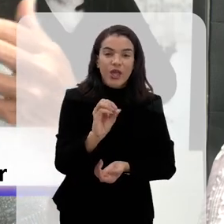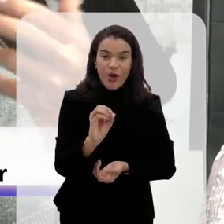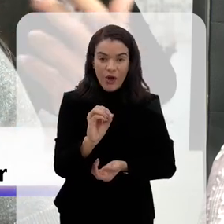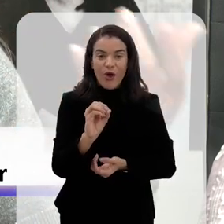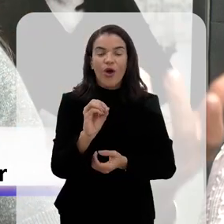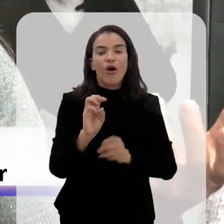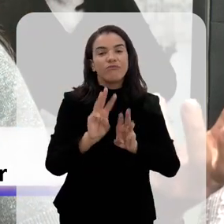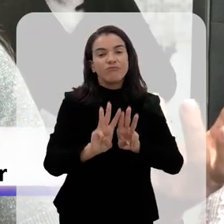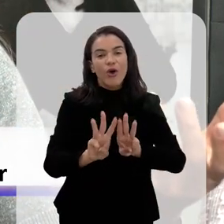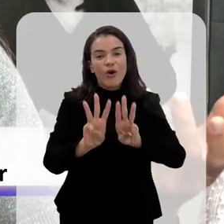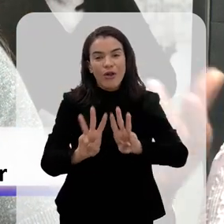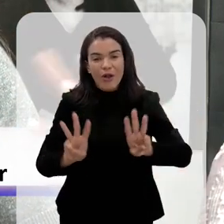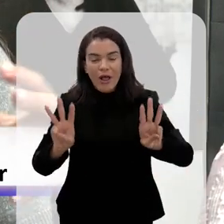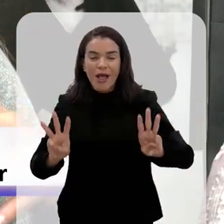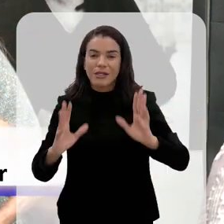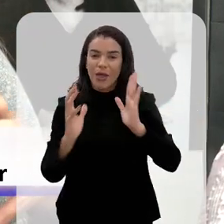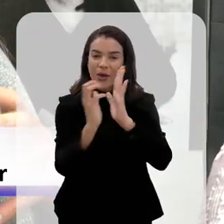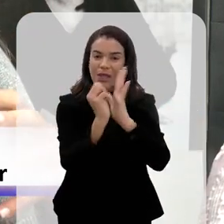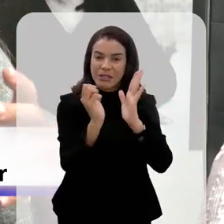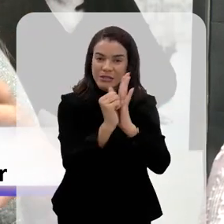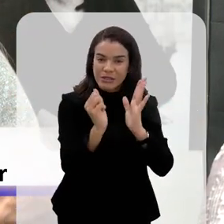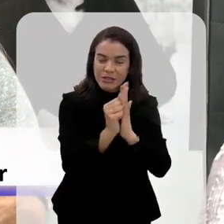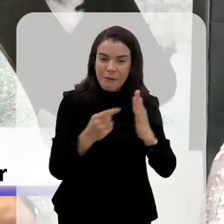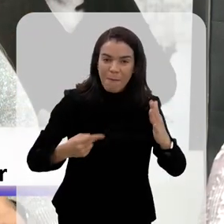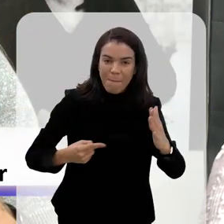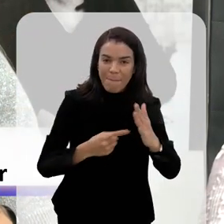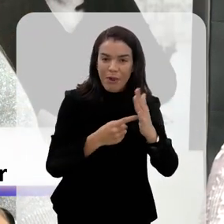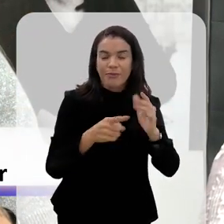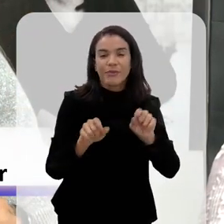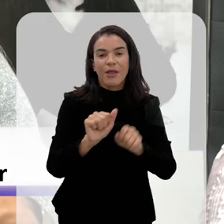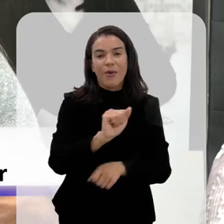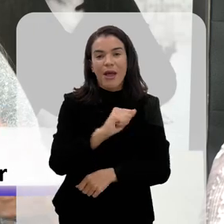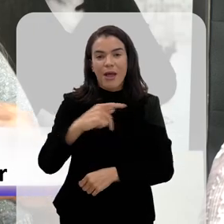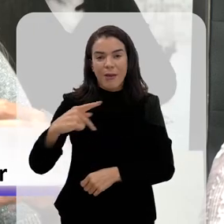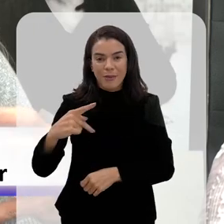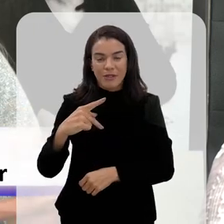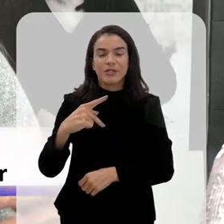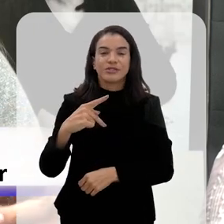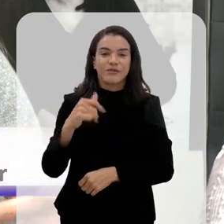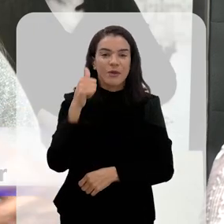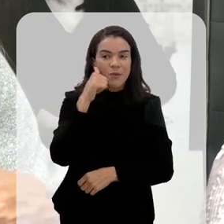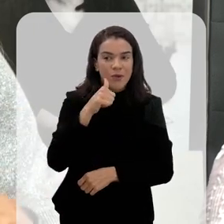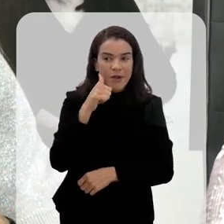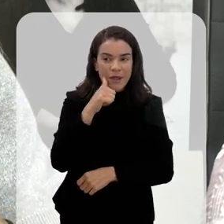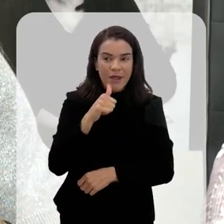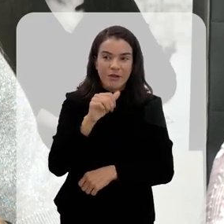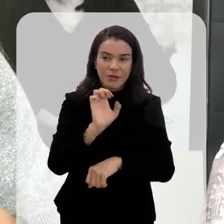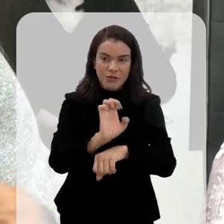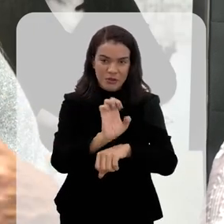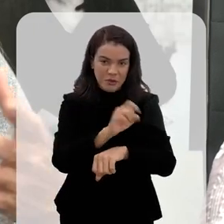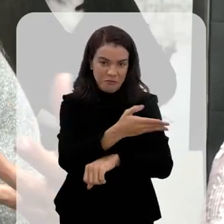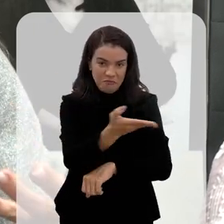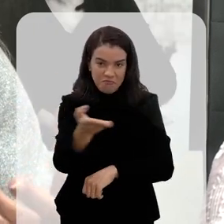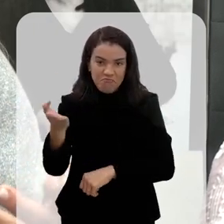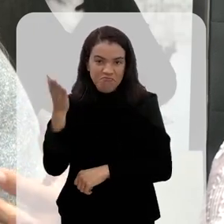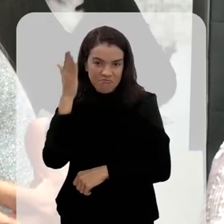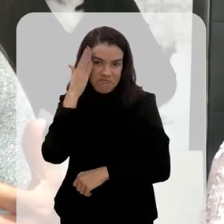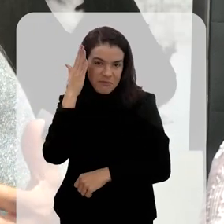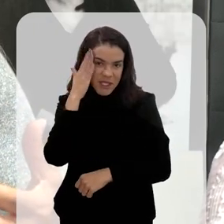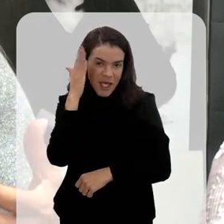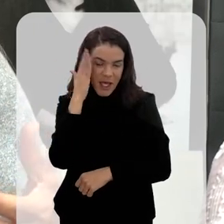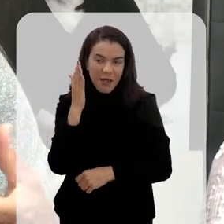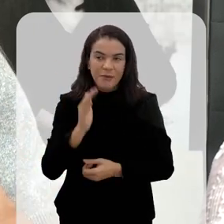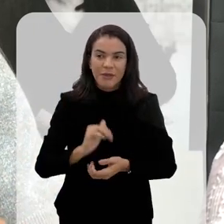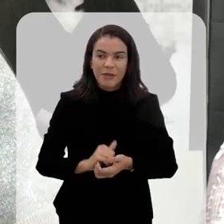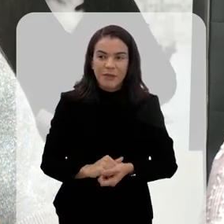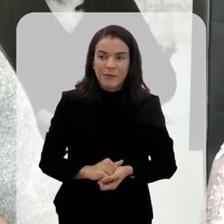o RO online, que é o Registro de Ocorrência da Polícia Civil online. A gente tem o aplicativo Rede Mulher do Governo do Estado, não sei se é de